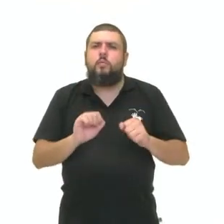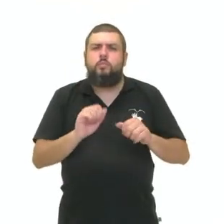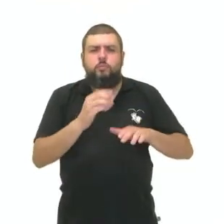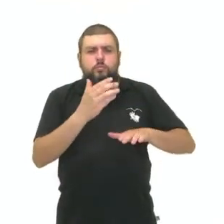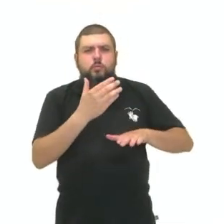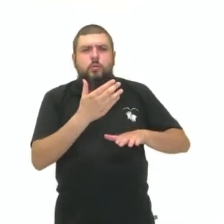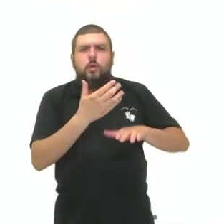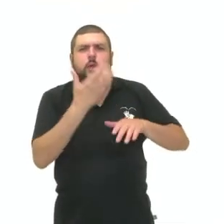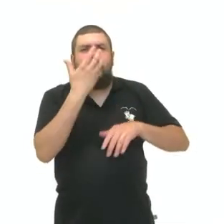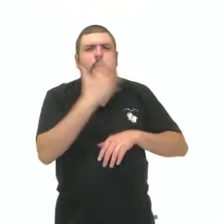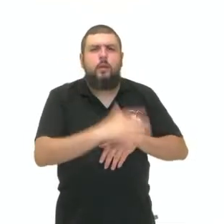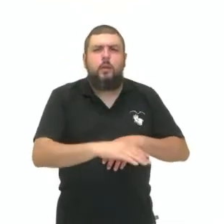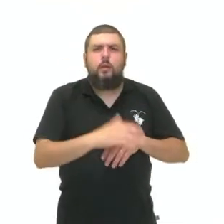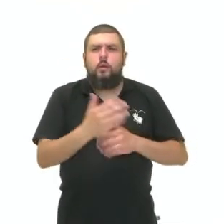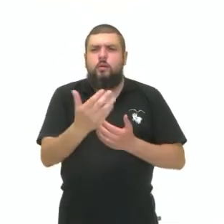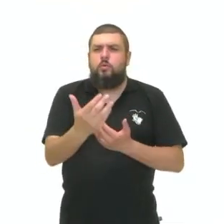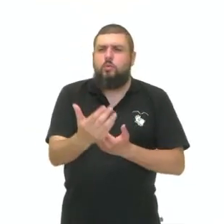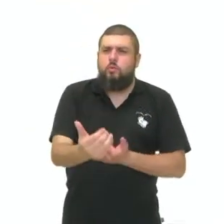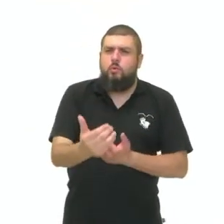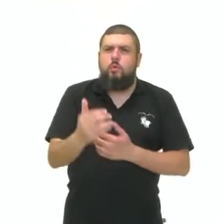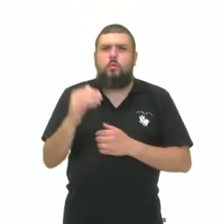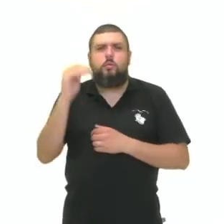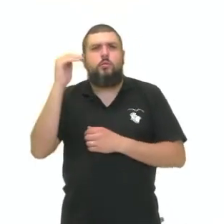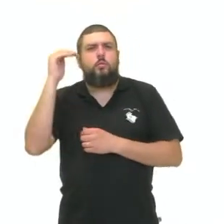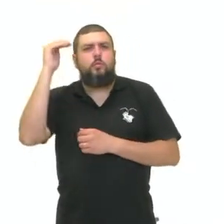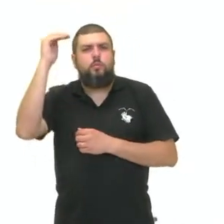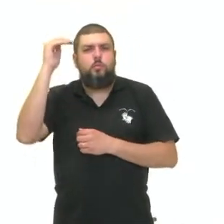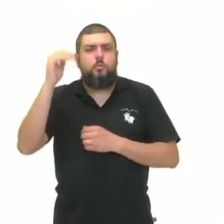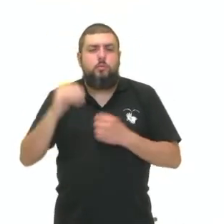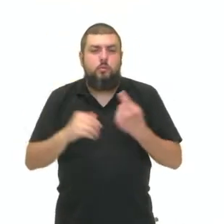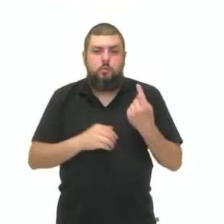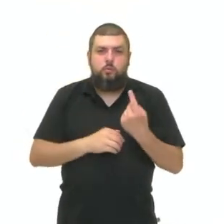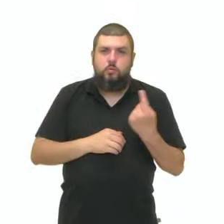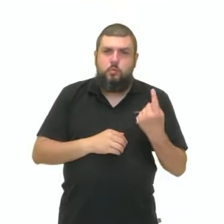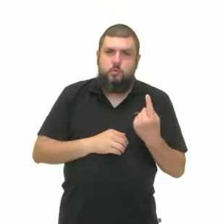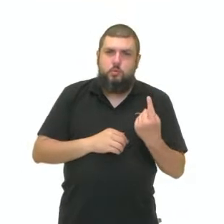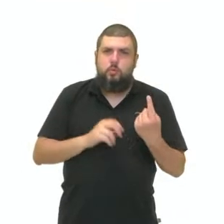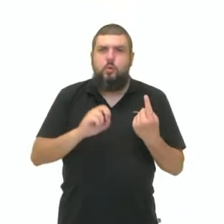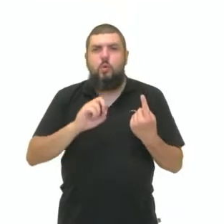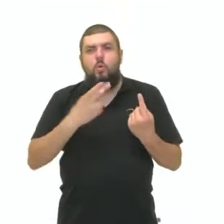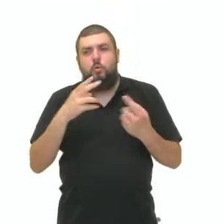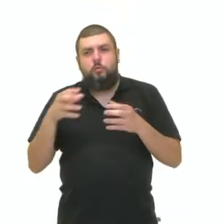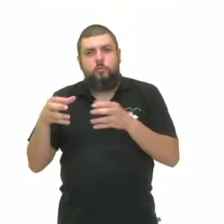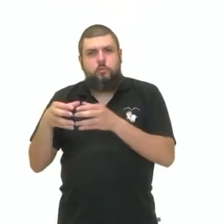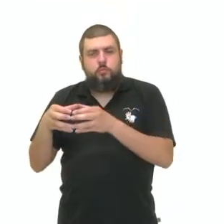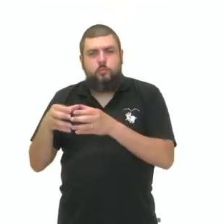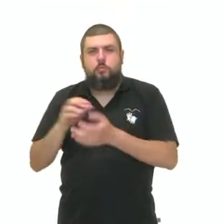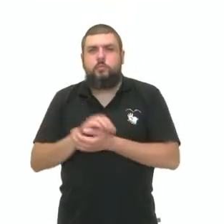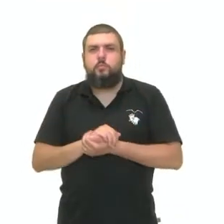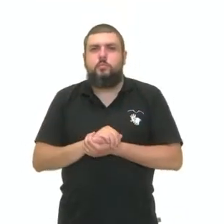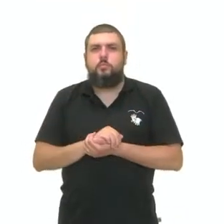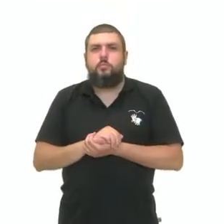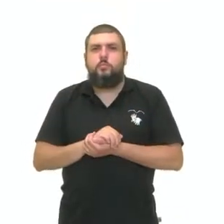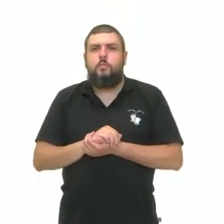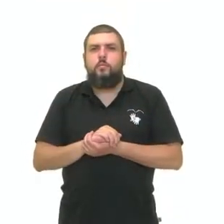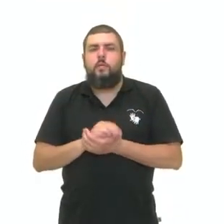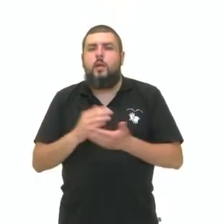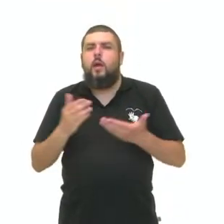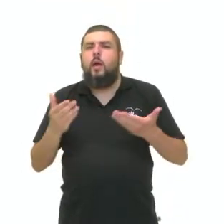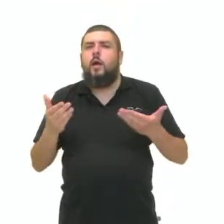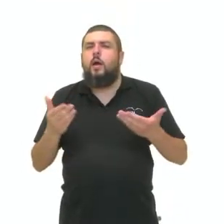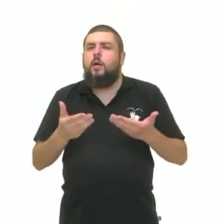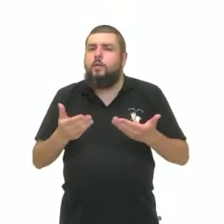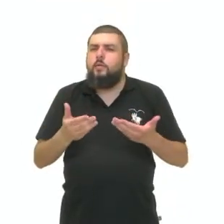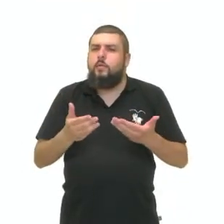jovens, adultos e idosos de forma individual ou coletiva. Vamos montar agora uma nuvem de palavras